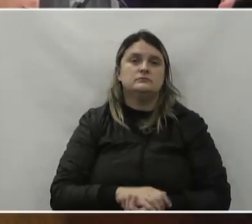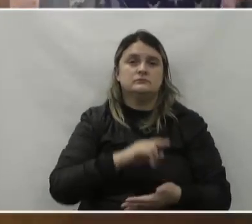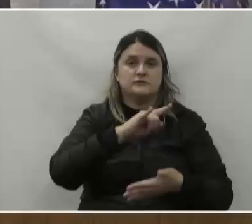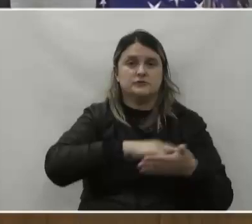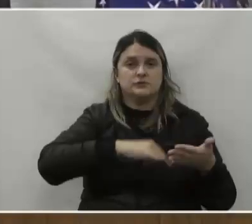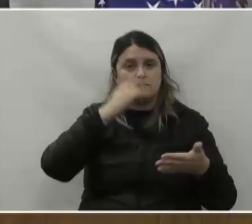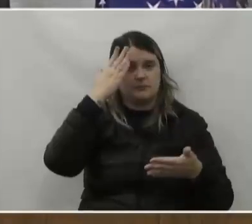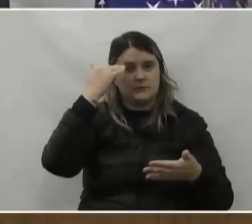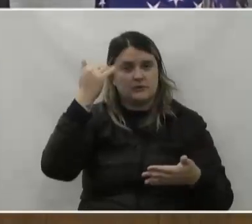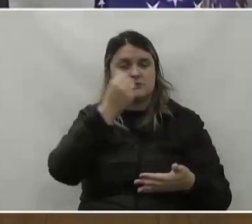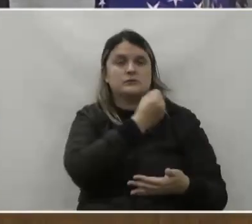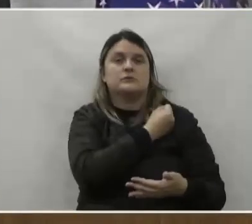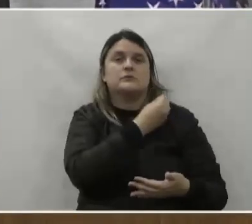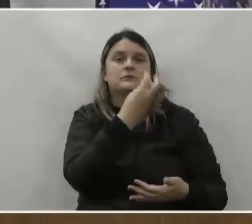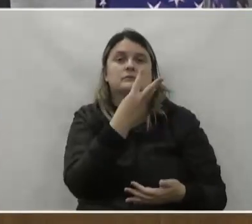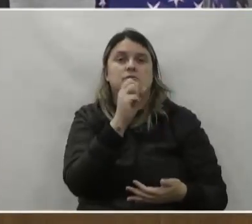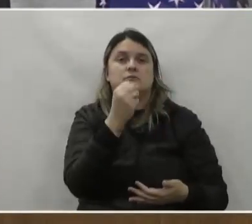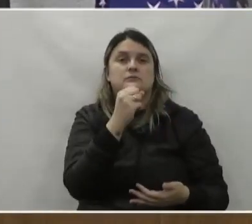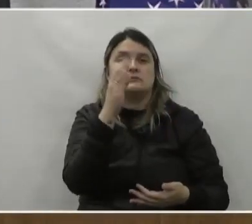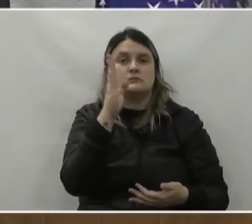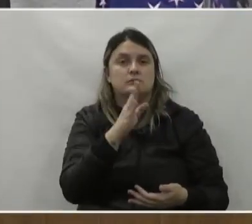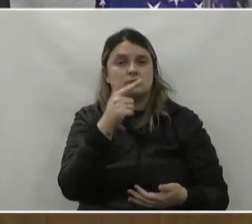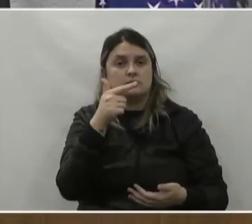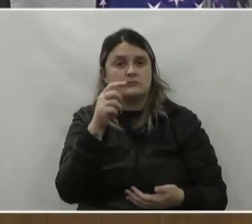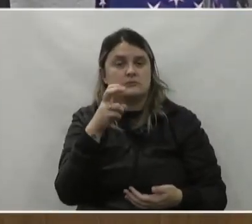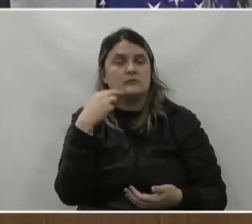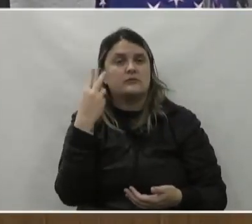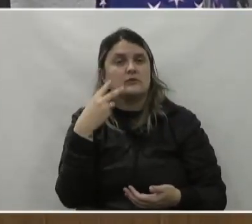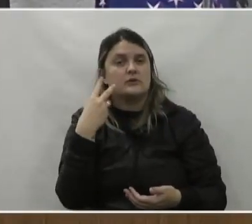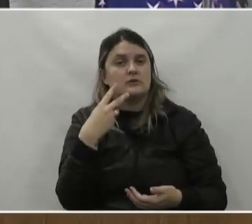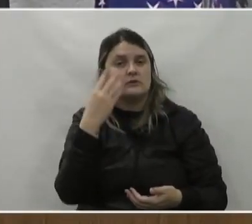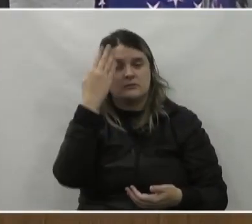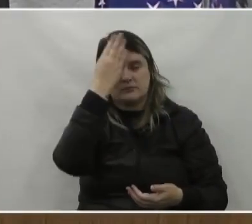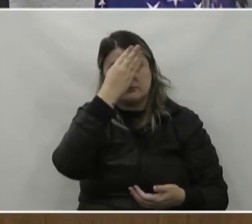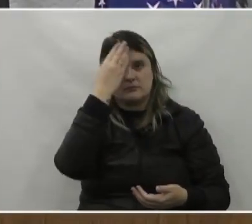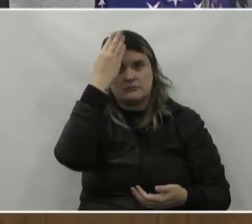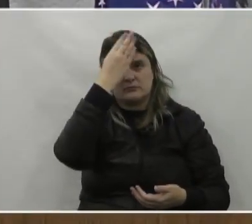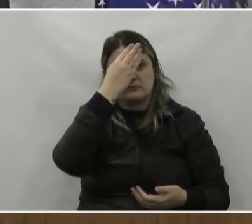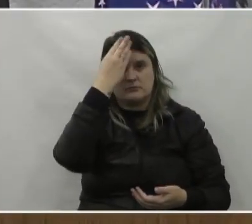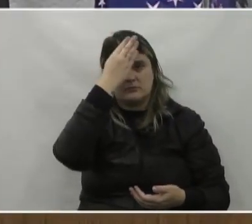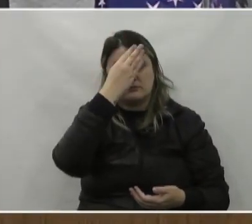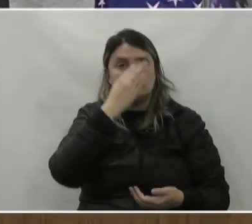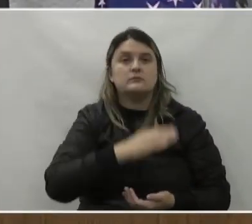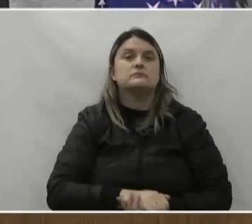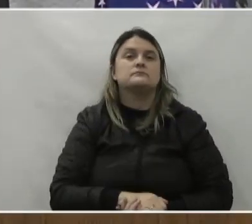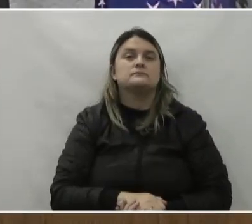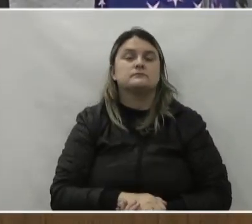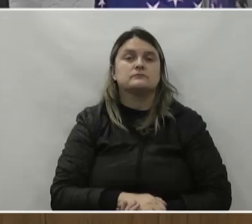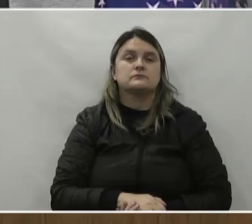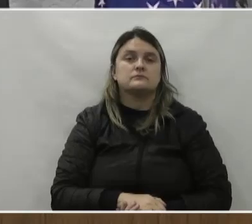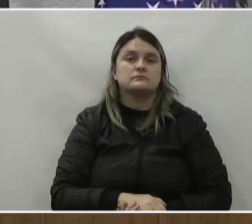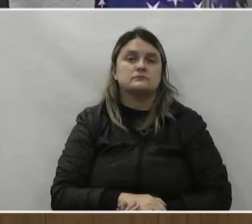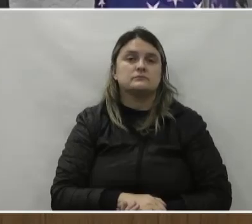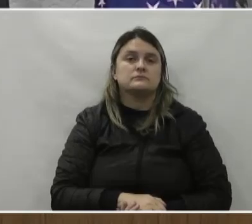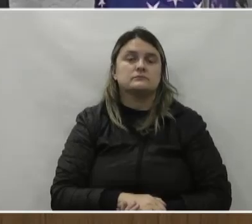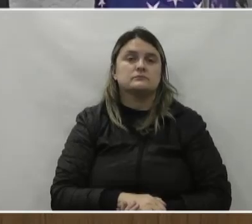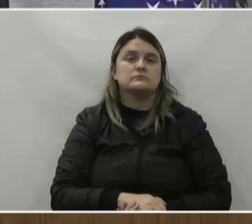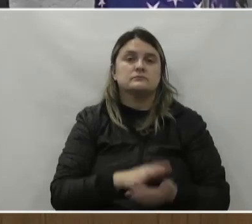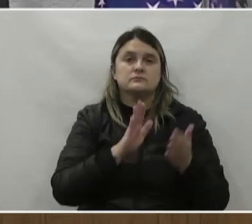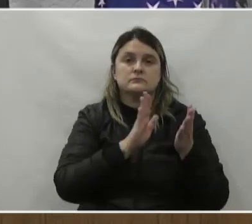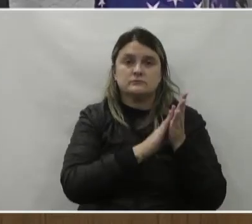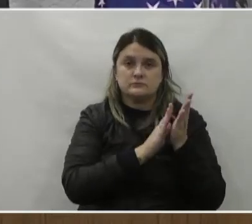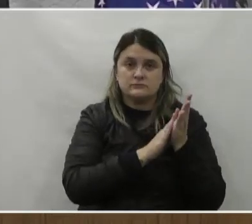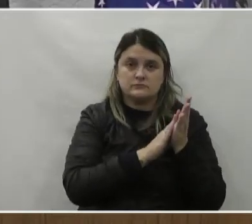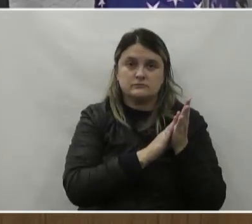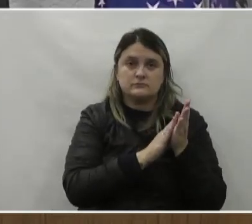Moções. Número 38/2025, do vereador Cordovan Frederico de Melo Neto. Uma moção de